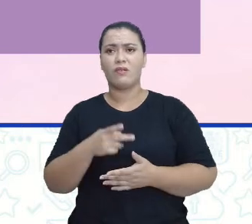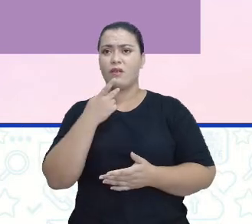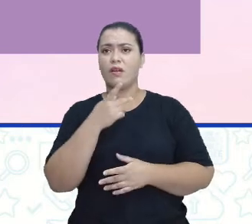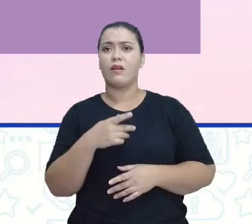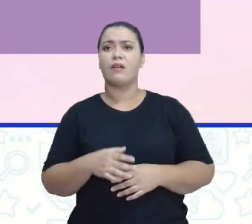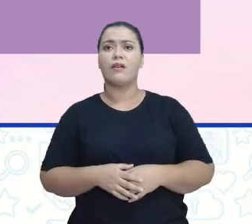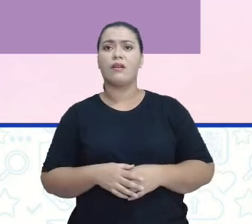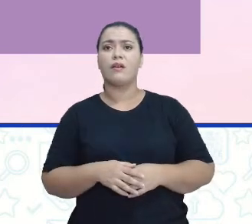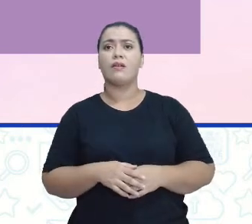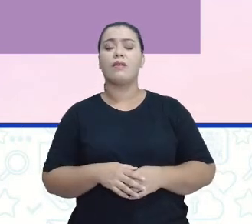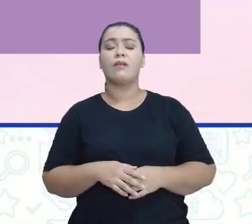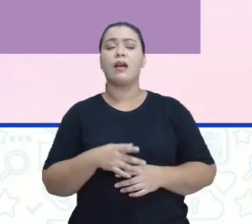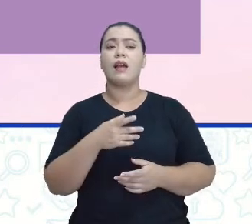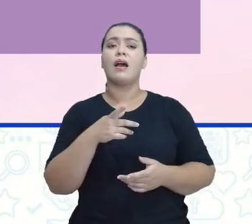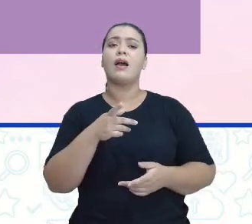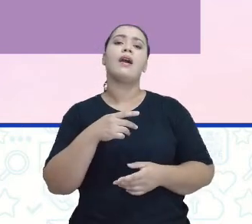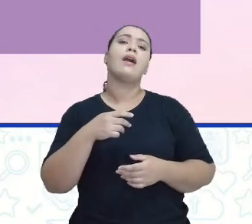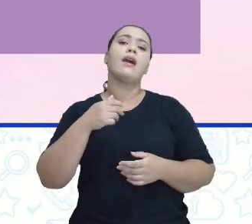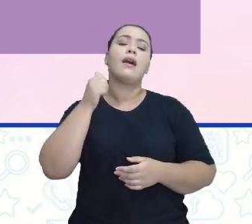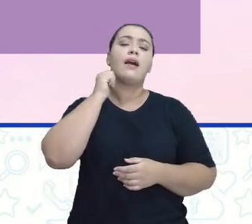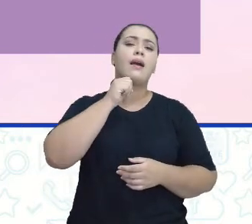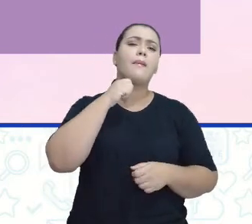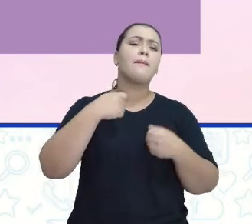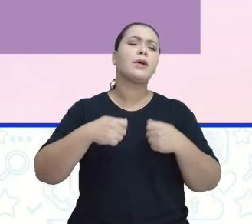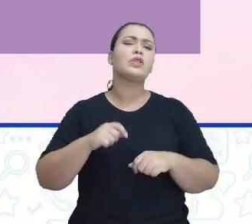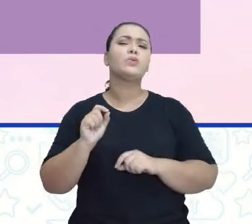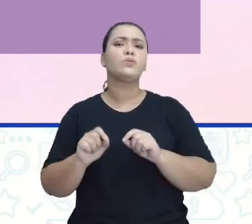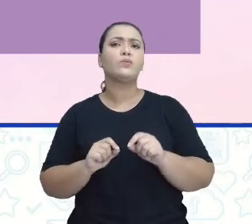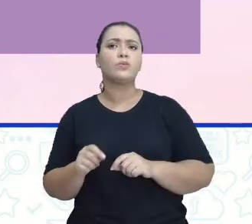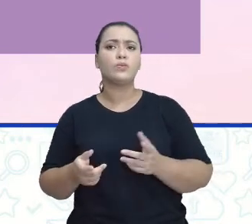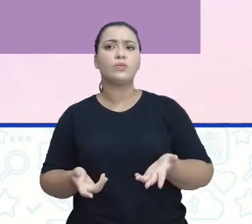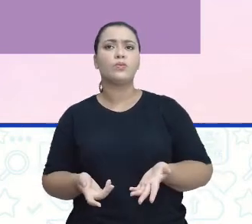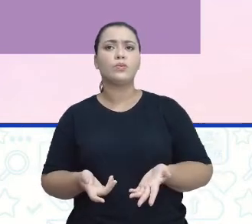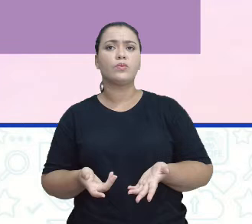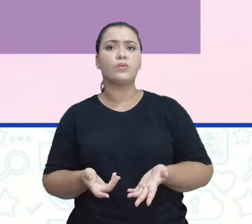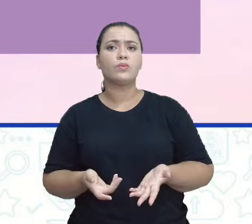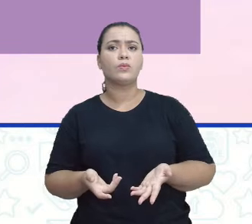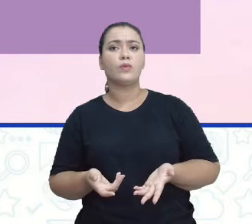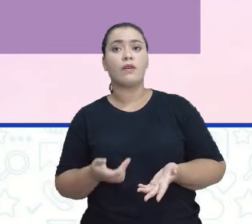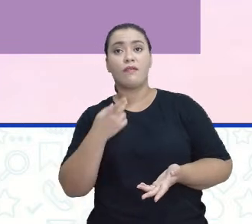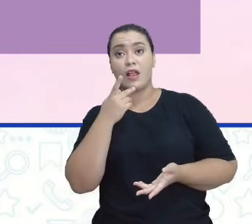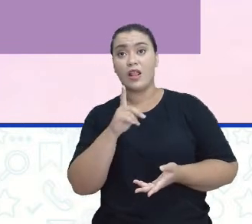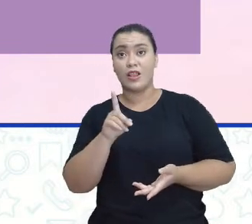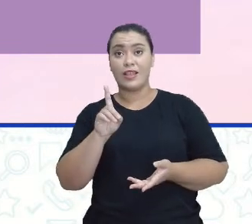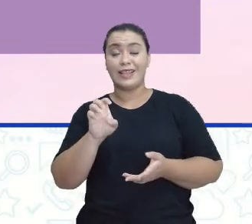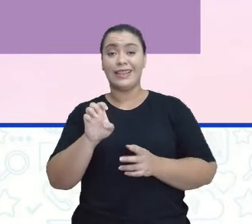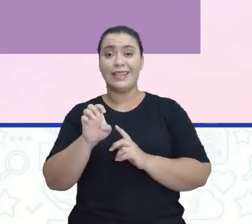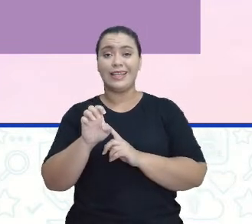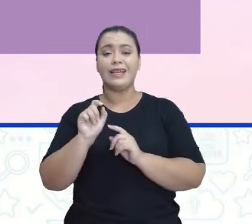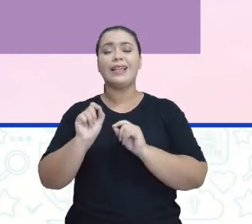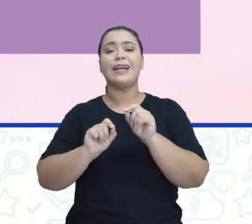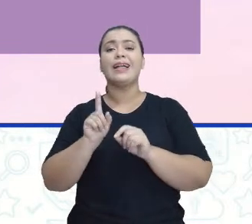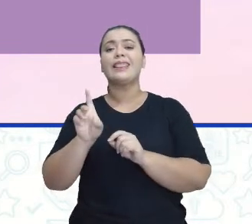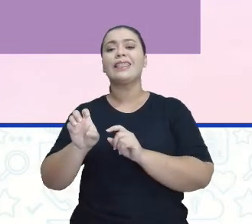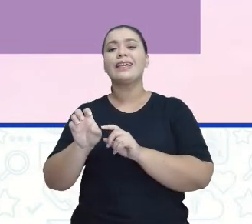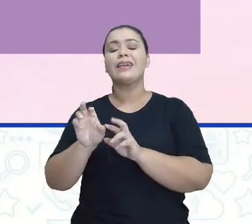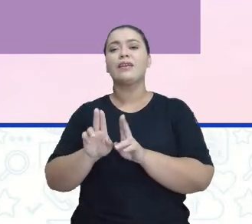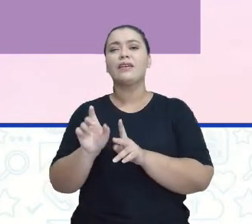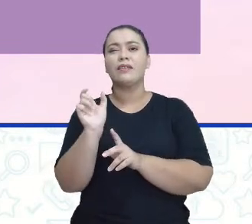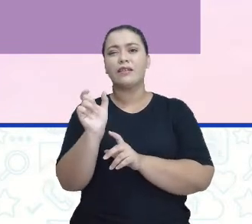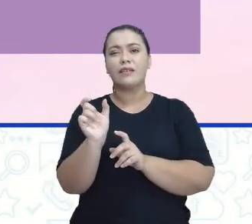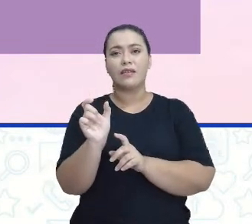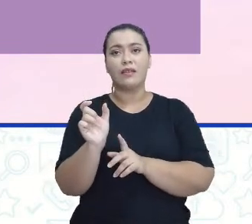precisou de alguma coisa. É diferente quando eu falo, eu comi o quê? Ana precisa de quê? Qual